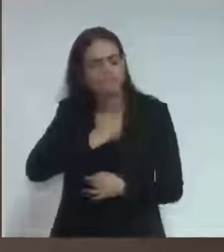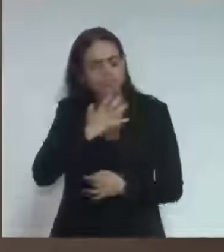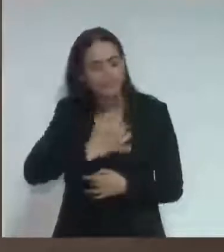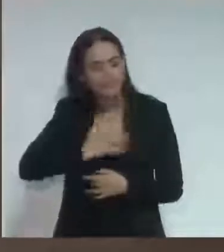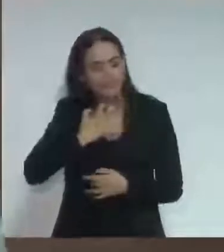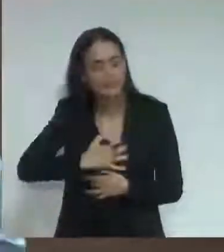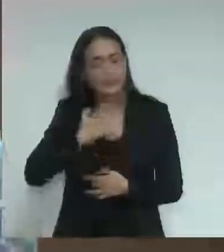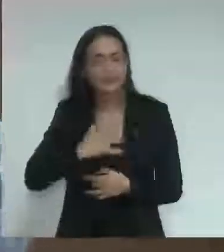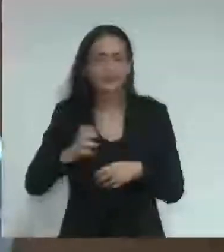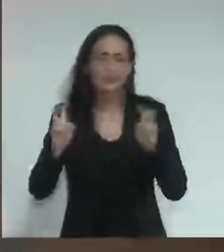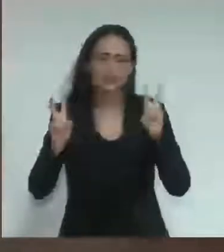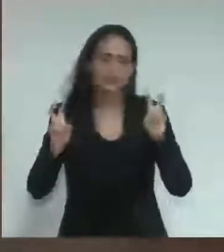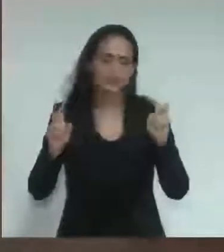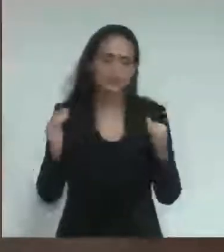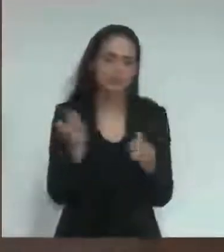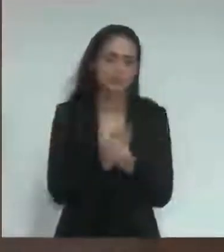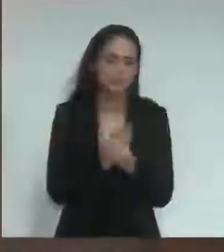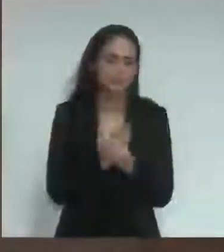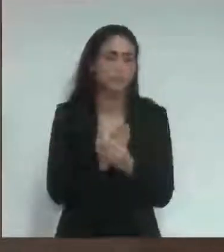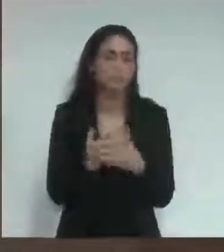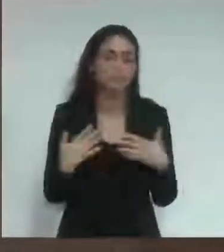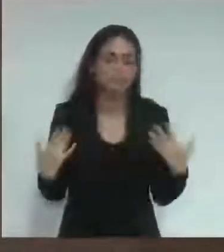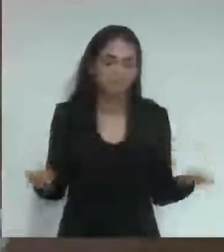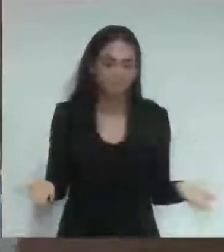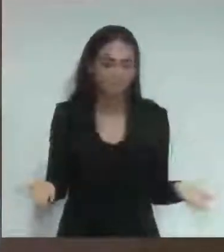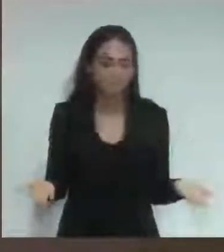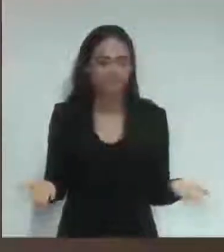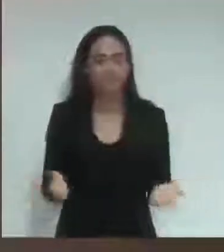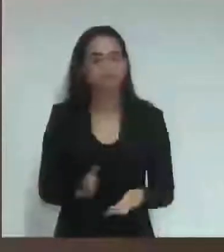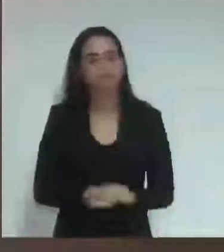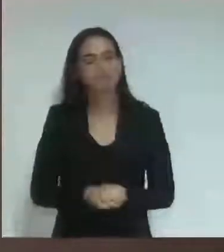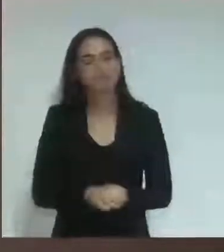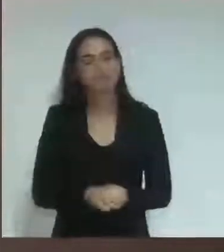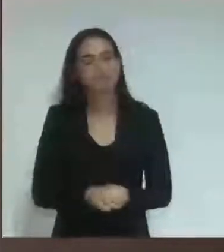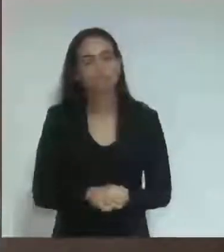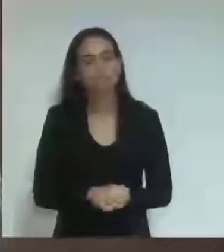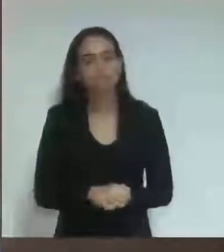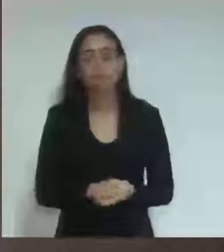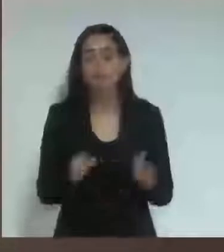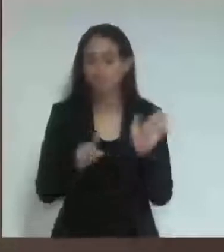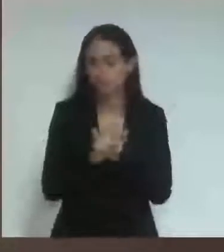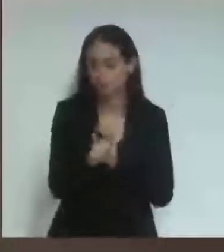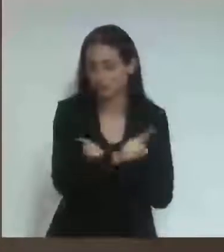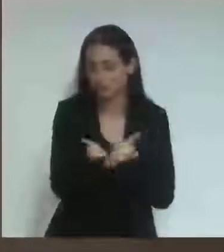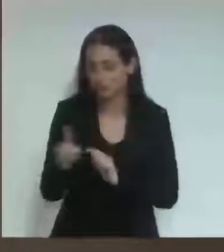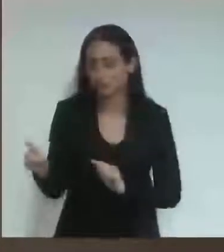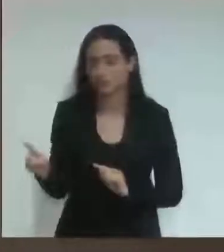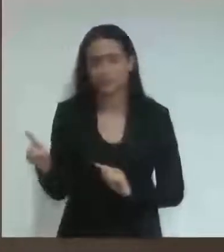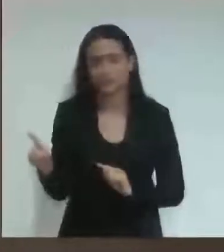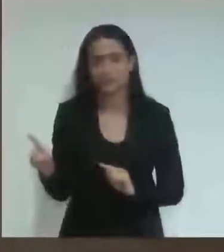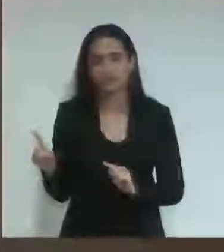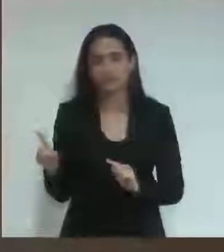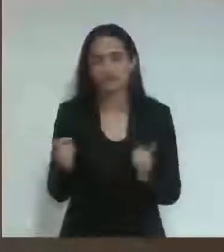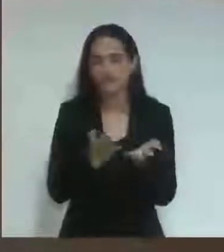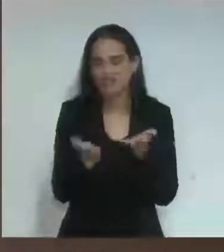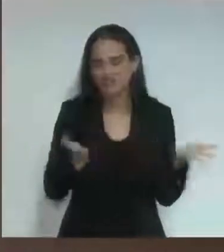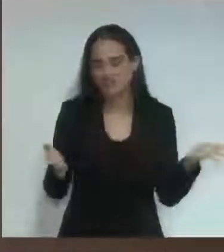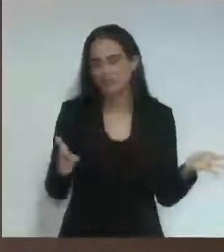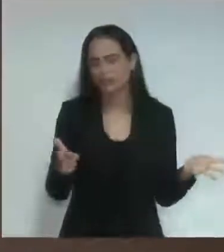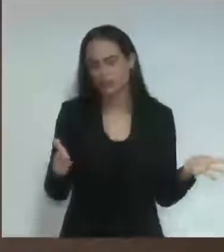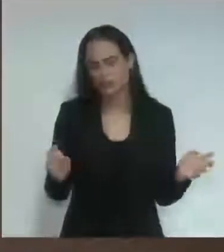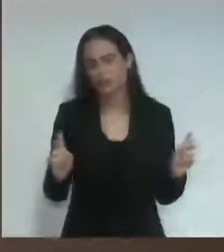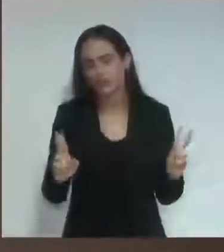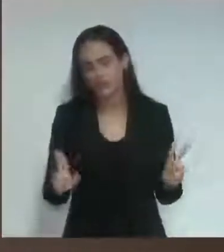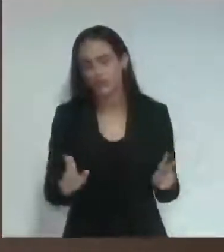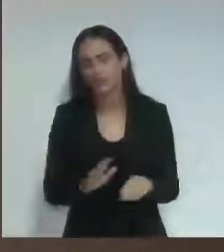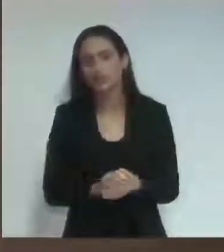dessa situação. Mas, enfim. Daí eu pergunto para o senhor, tá bom, não foi feita licitação, a empresa foi lá,